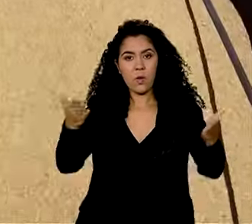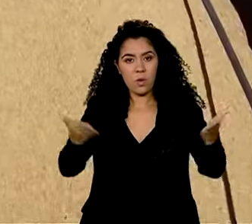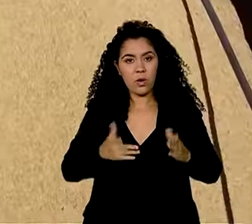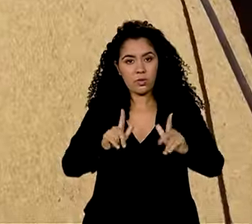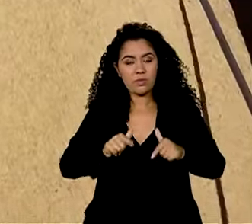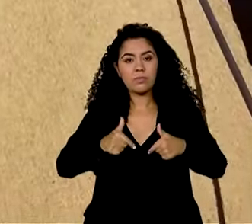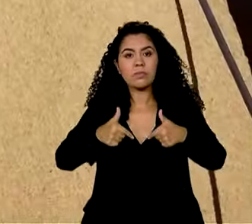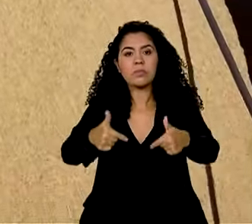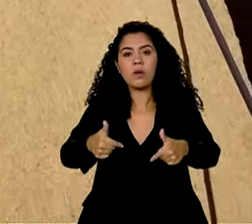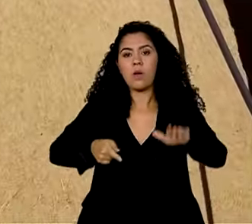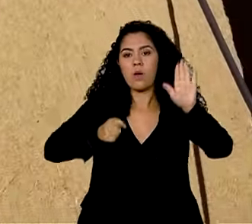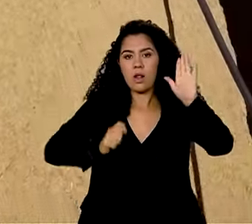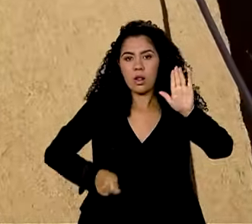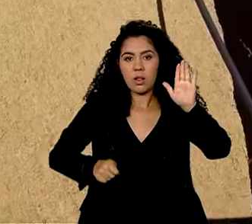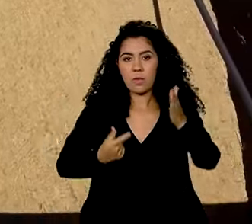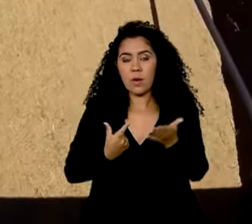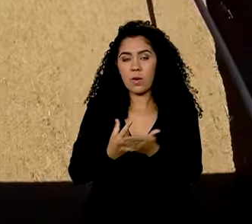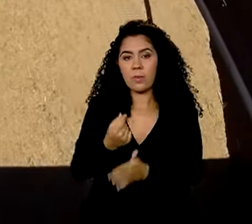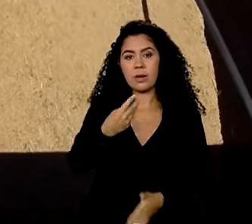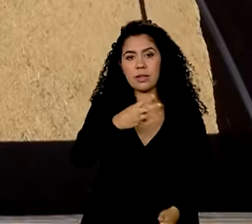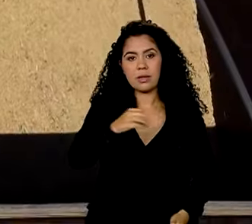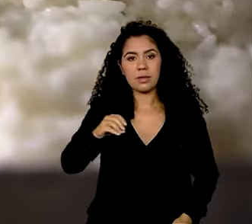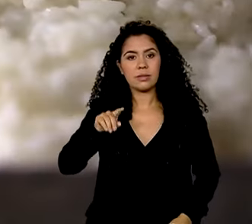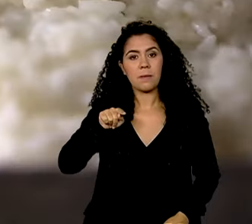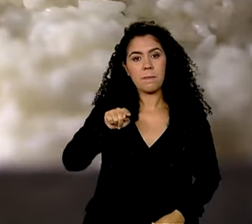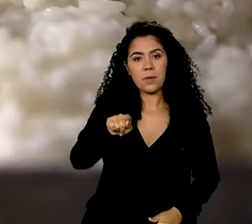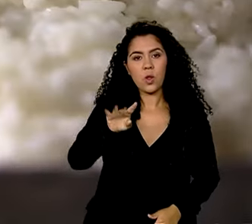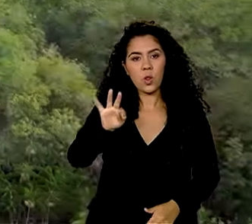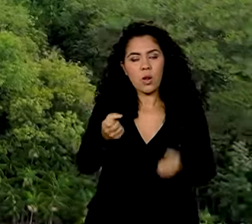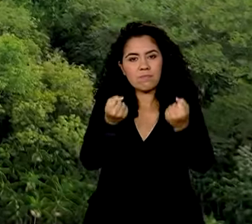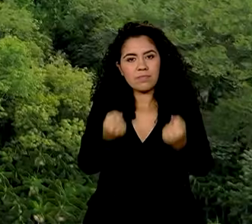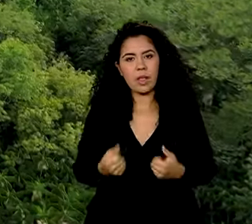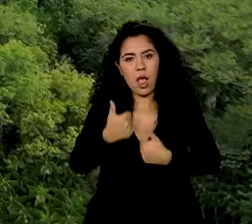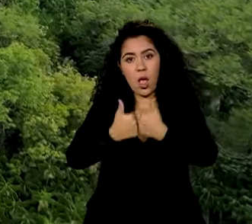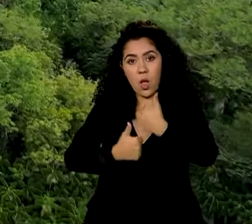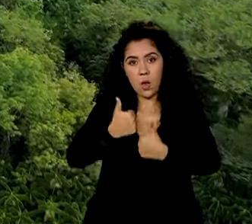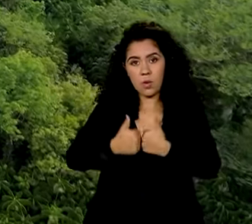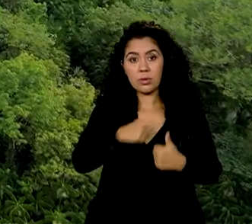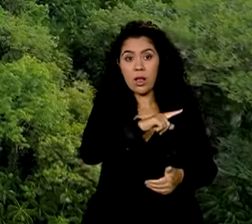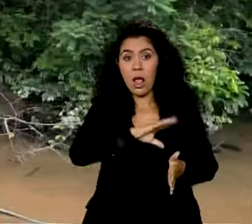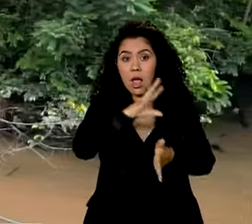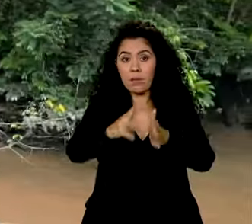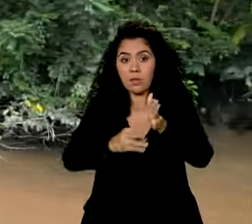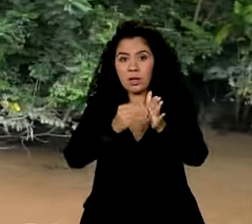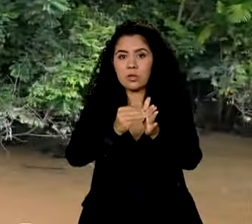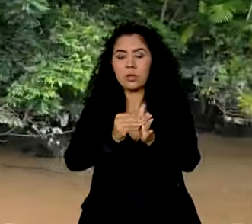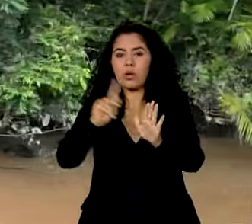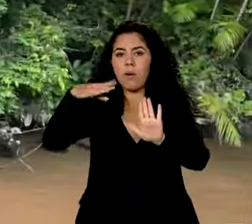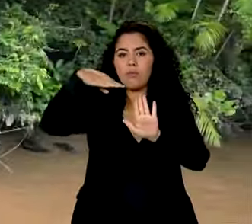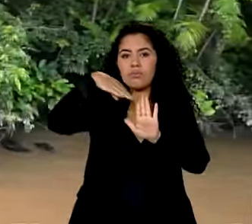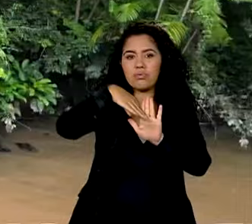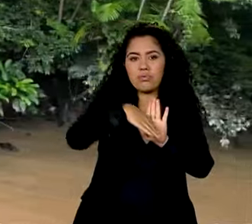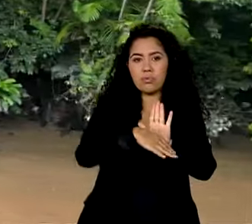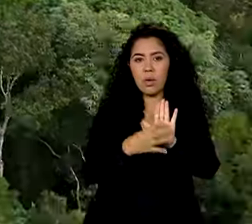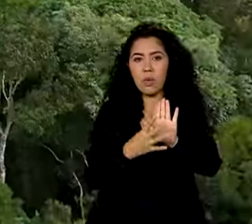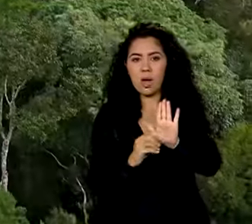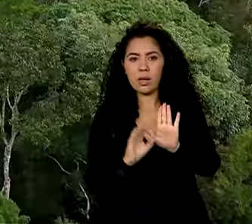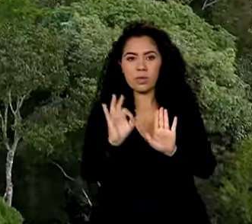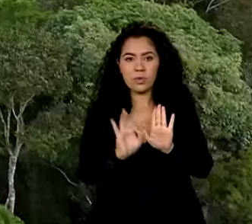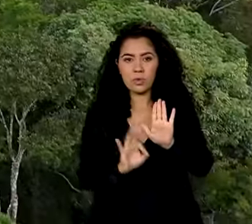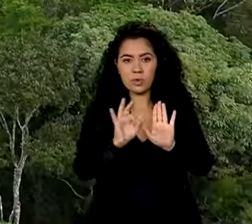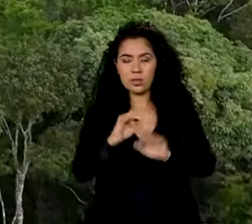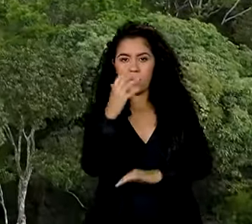leilão para compra de 300 mil toneladas de arroz. A Amazônia registra queda de mais de 40%